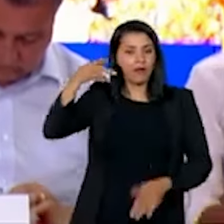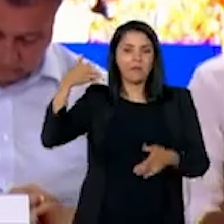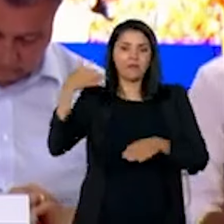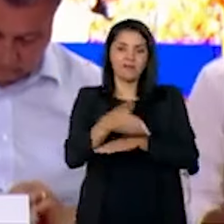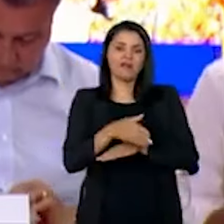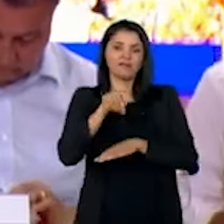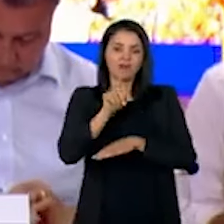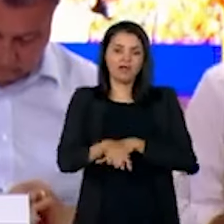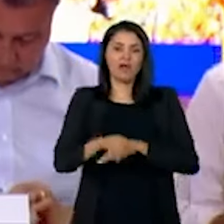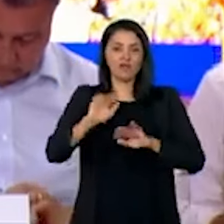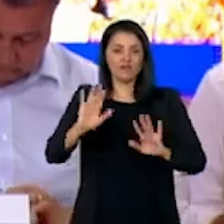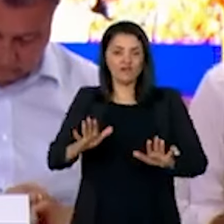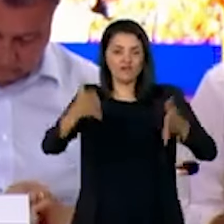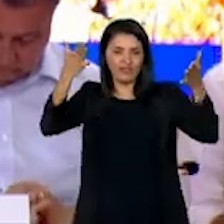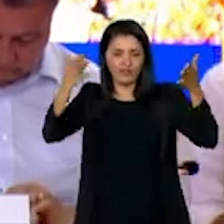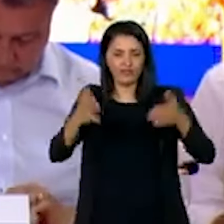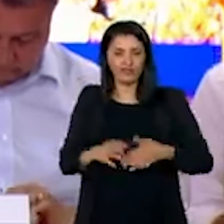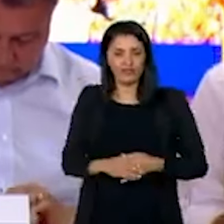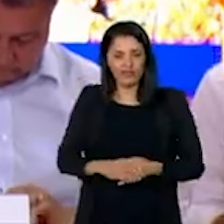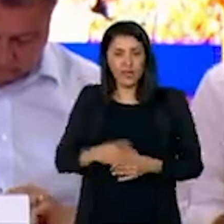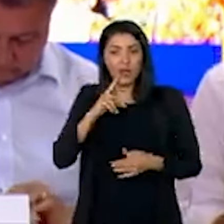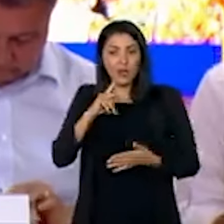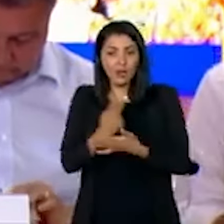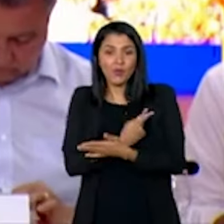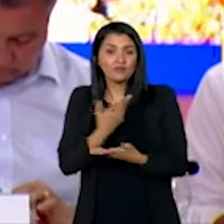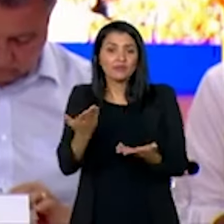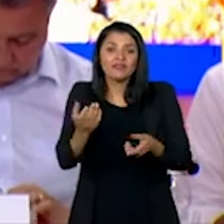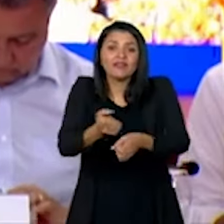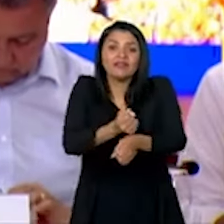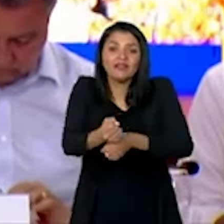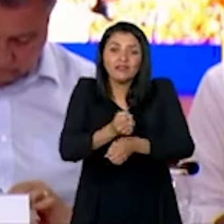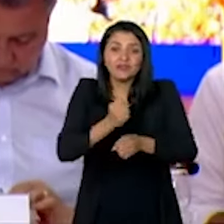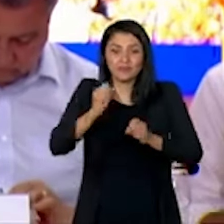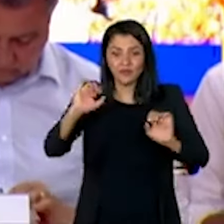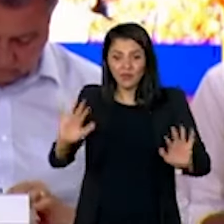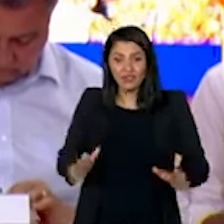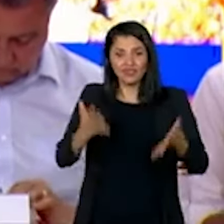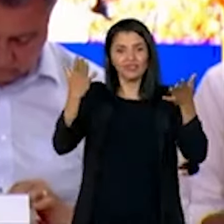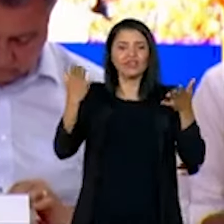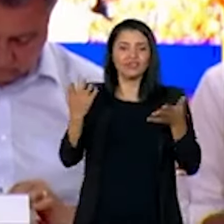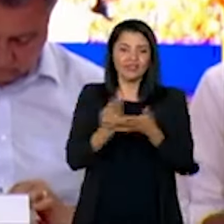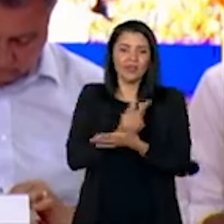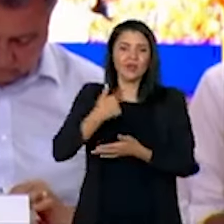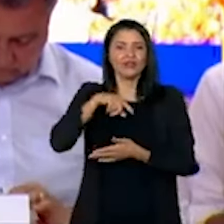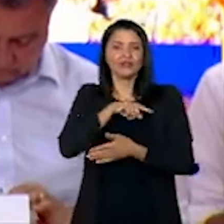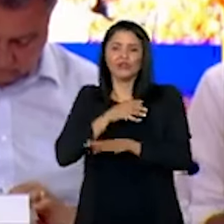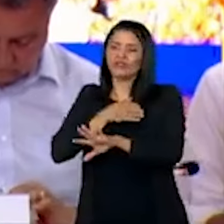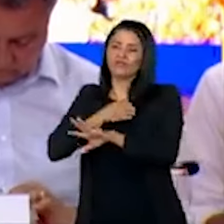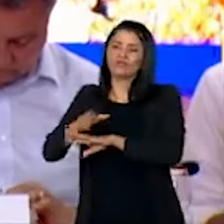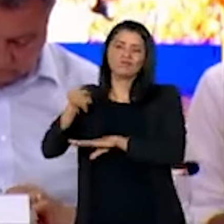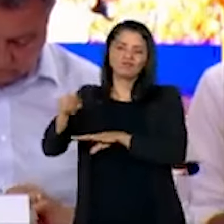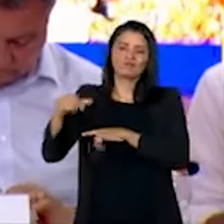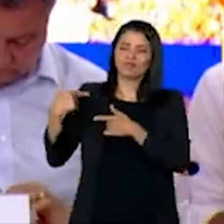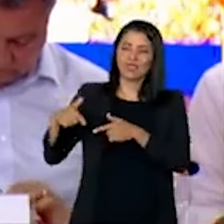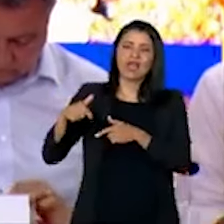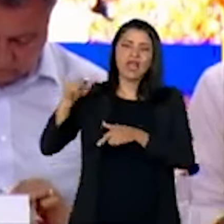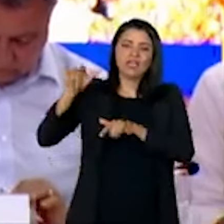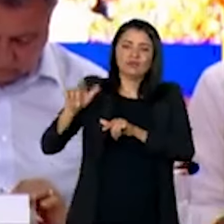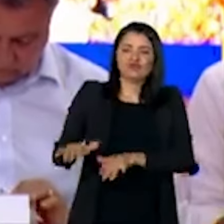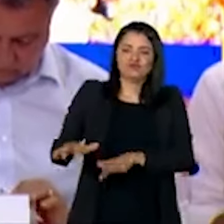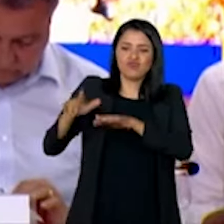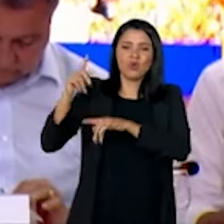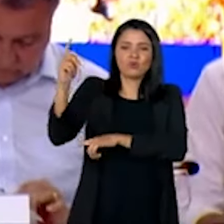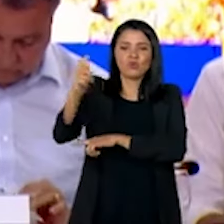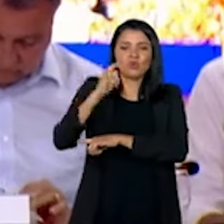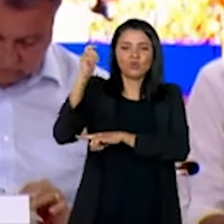participar do festival. Quando aconteceu este ano o festival, a gente estava envolvido nas enchentes do Rio Grande